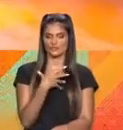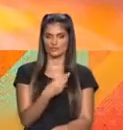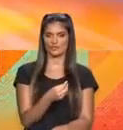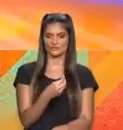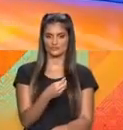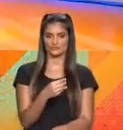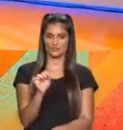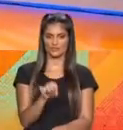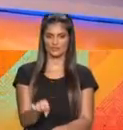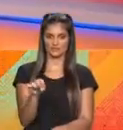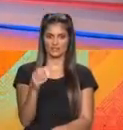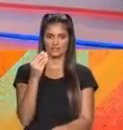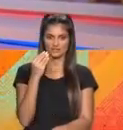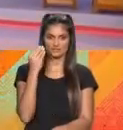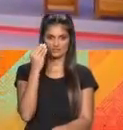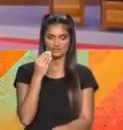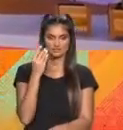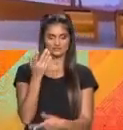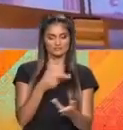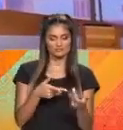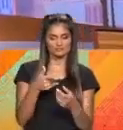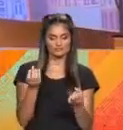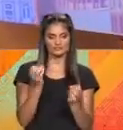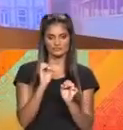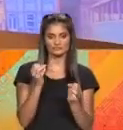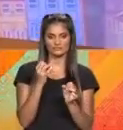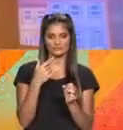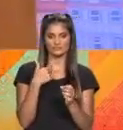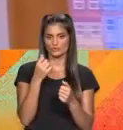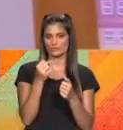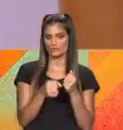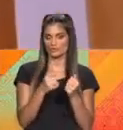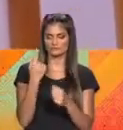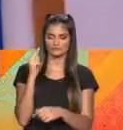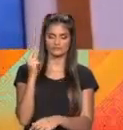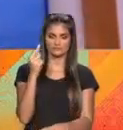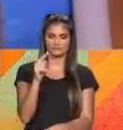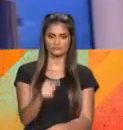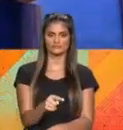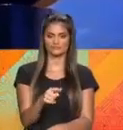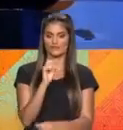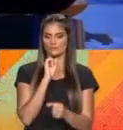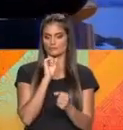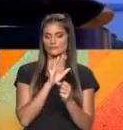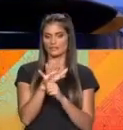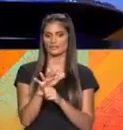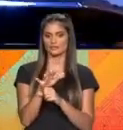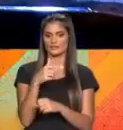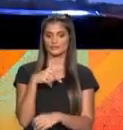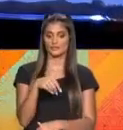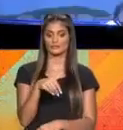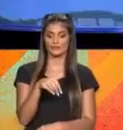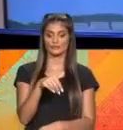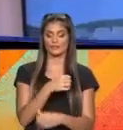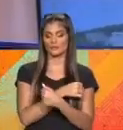Tanto dele e a saudade não coopera. Corro em direção àquele mar, vou dar-lhe um